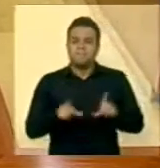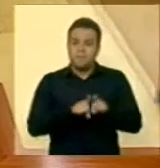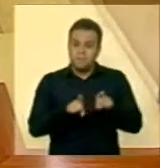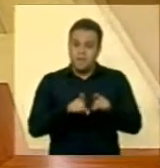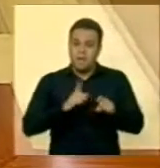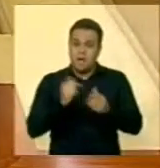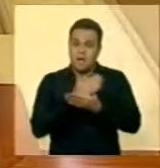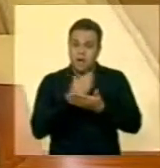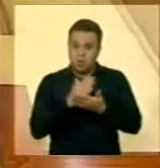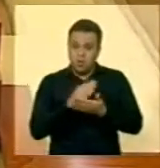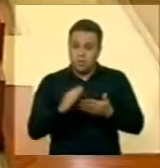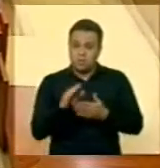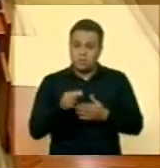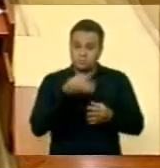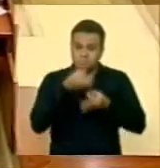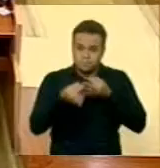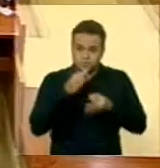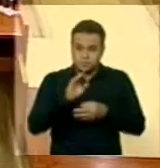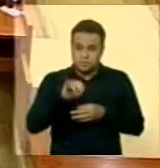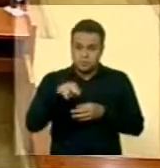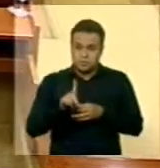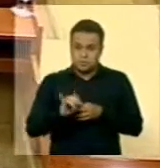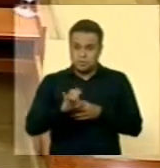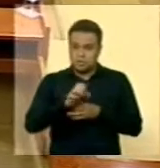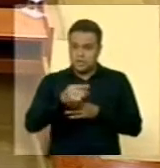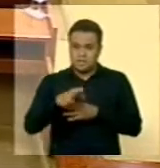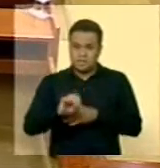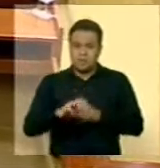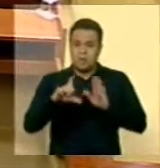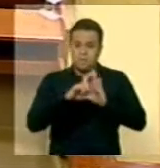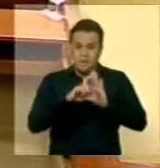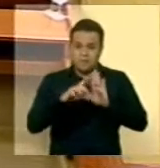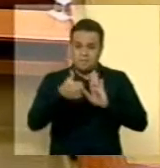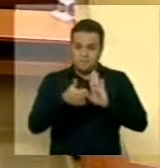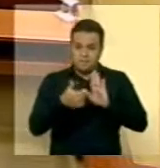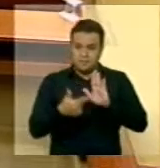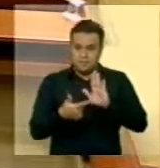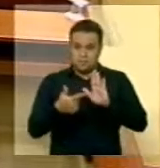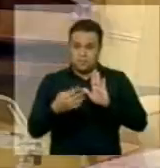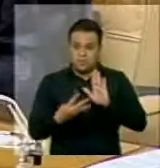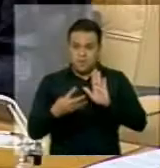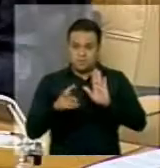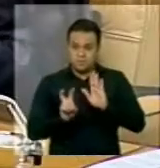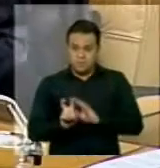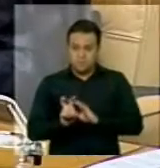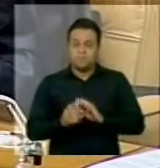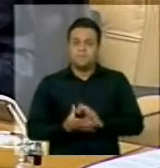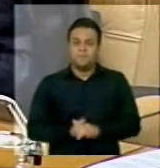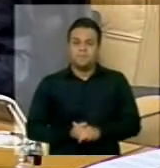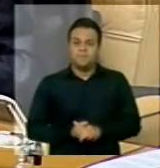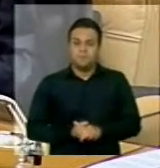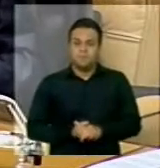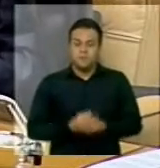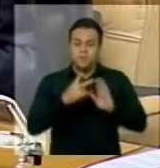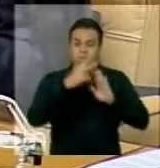indicações explicitadas nos seus respectivos parágrafos 1º, 2º, 4º e 5º, esses que me escuso de ler, eis